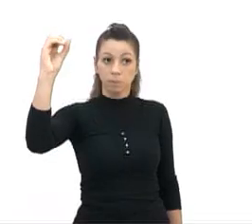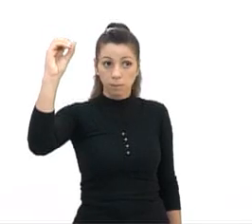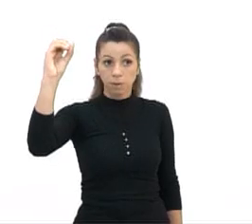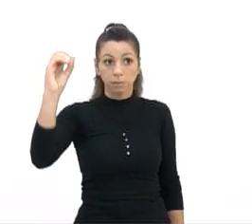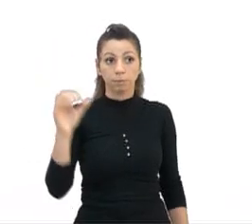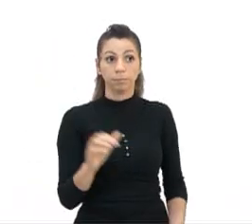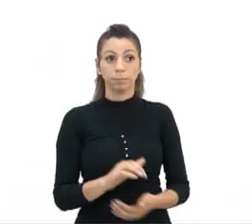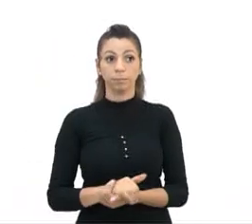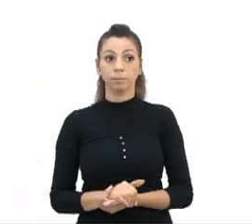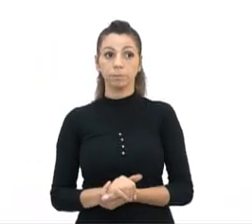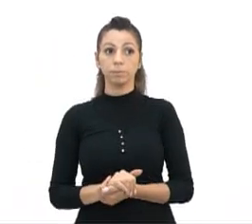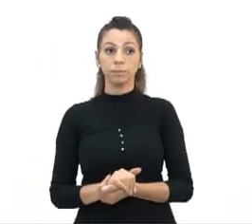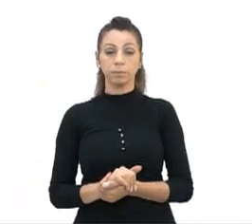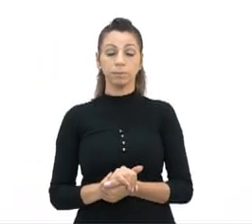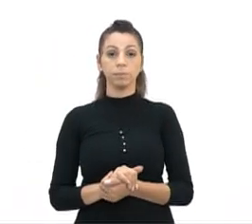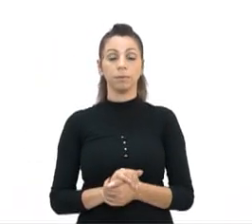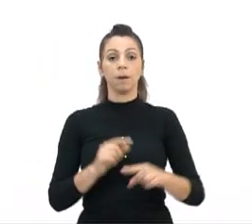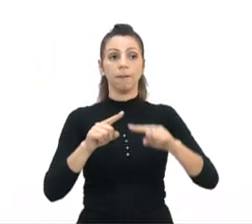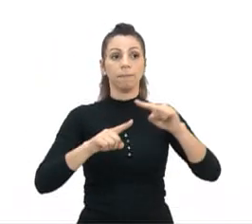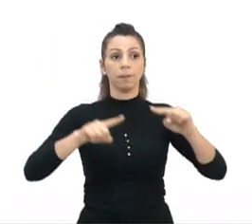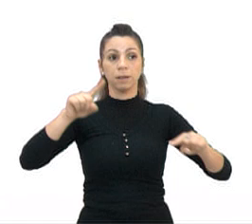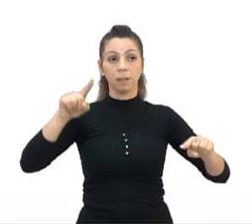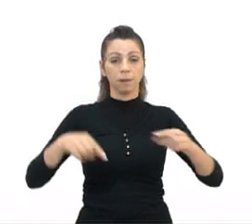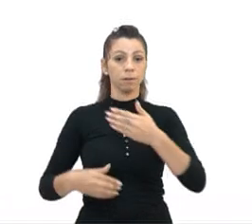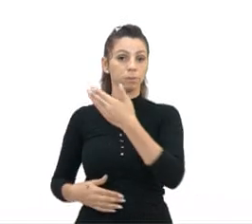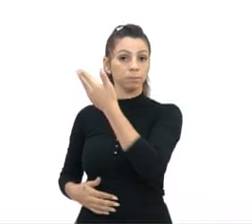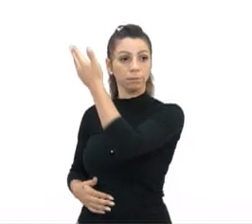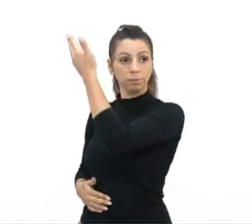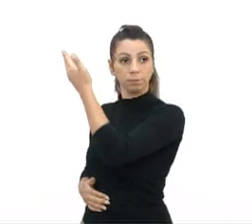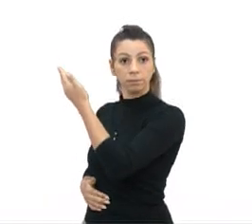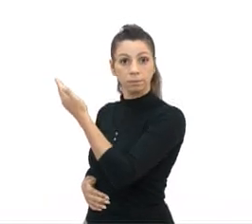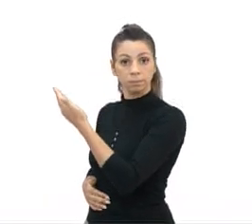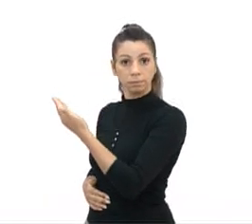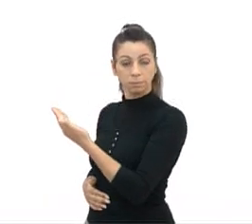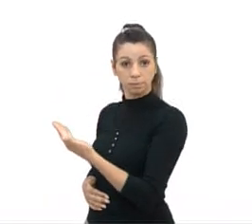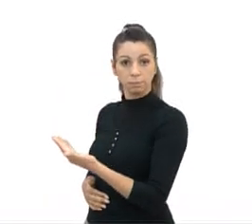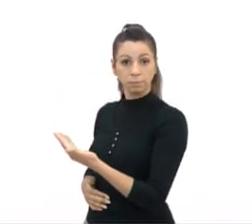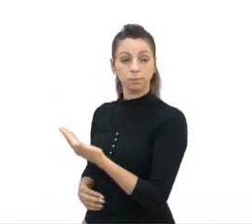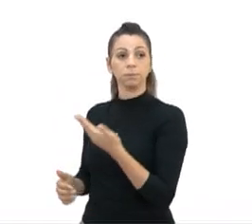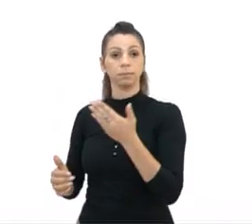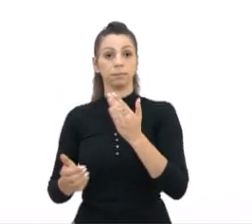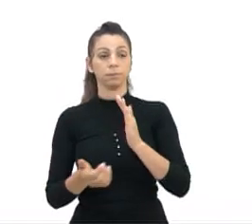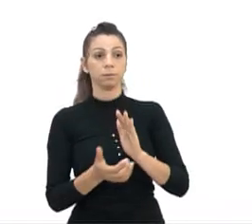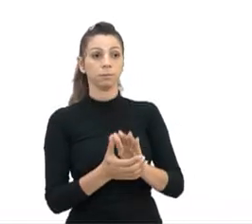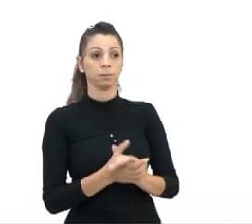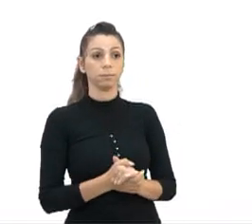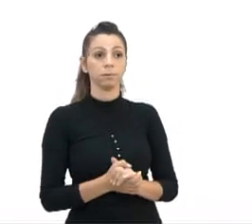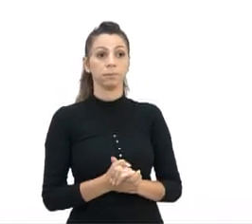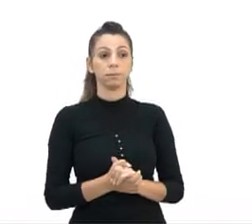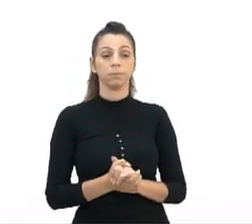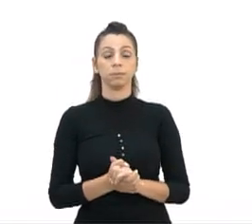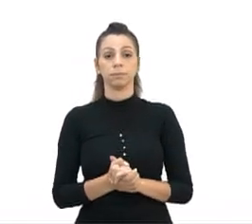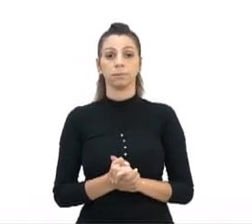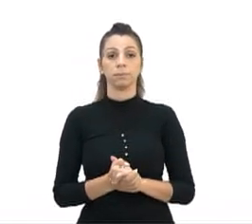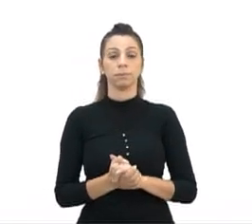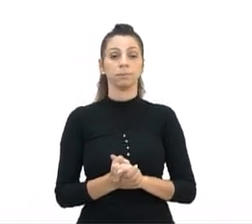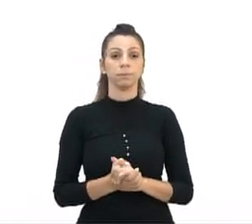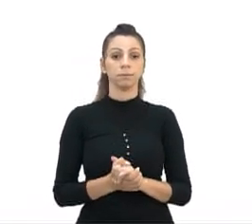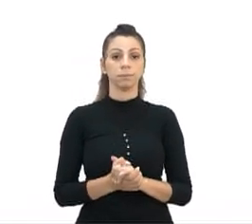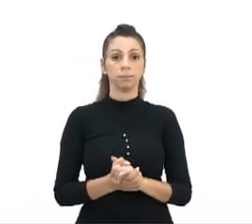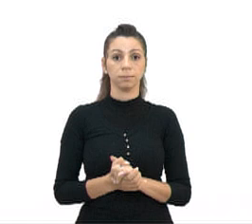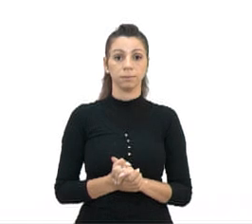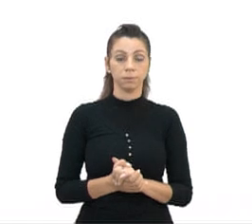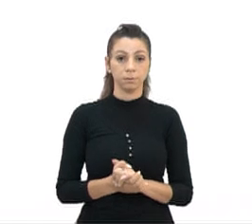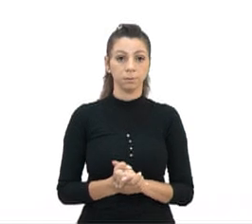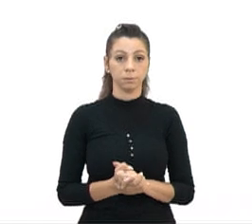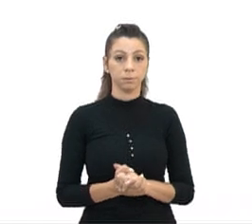lá. As variáveis x e grau 3 na letra A, variáveis mn e grau 3 na letra B, e não possui variável e o grau é zero,